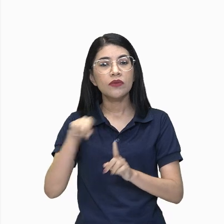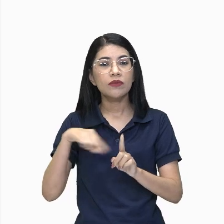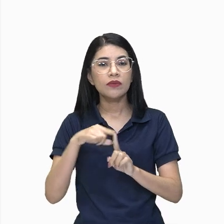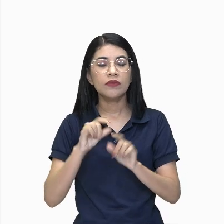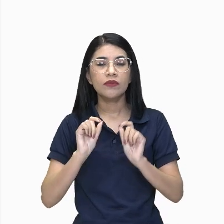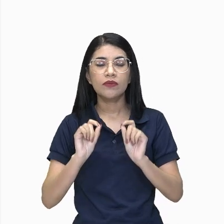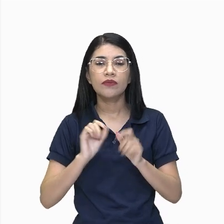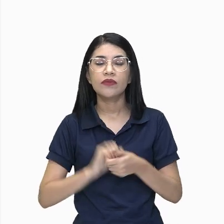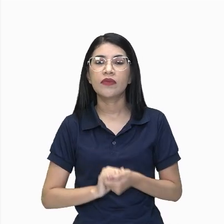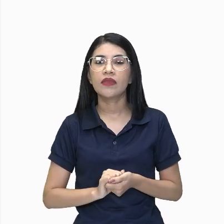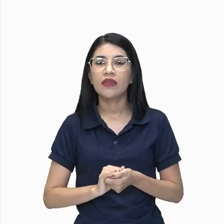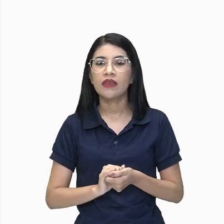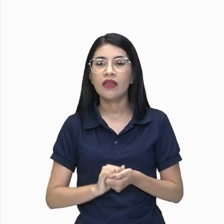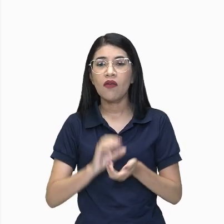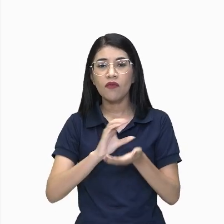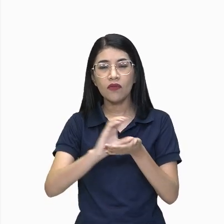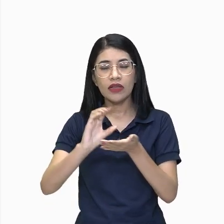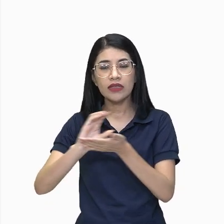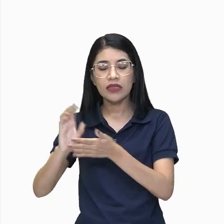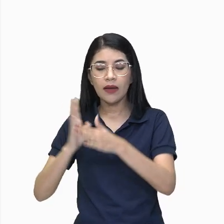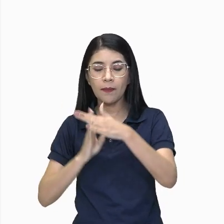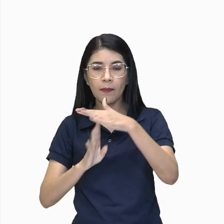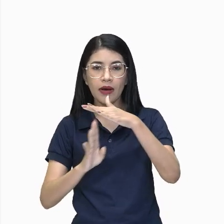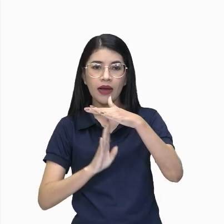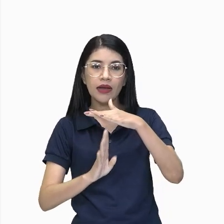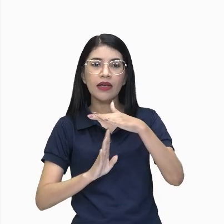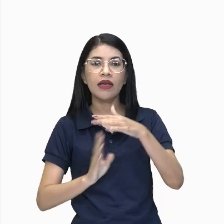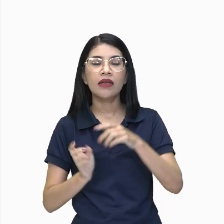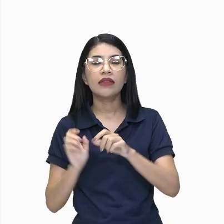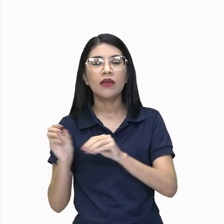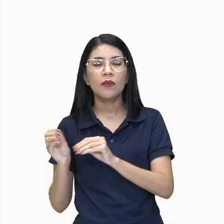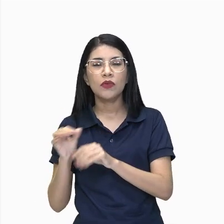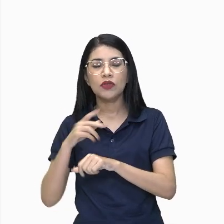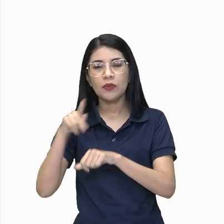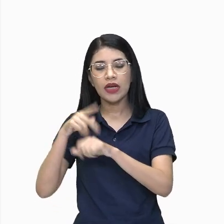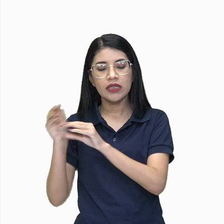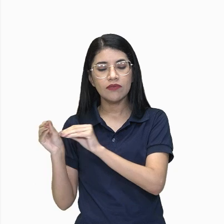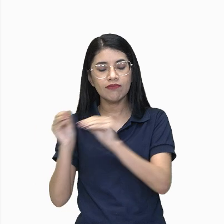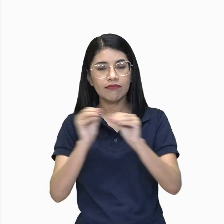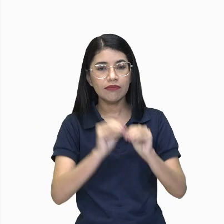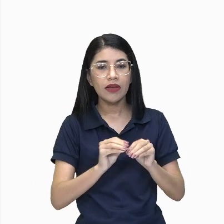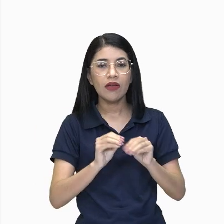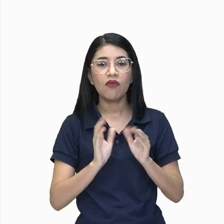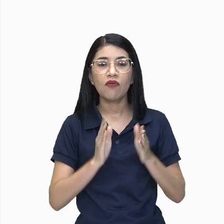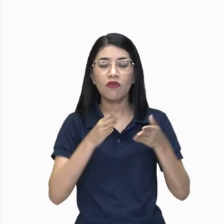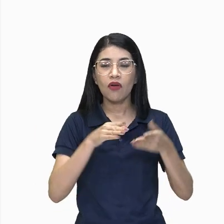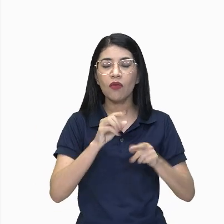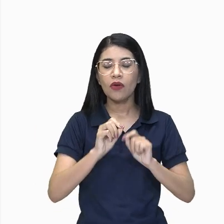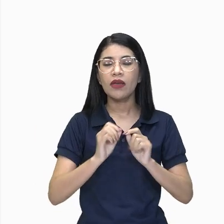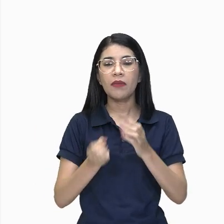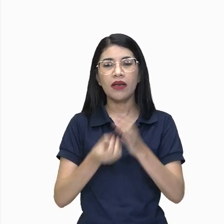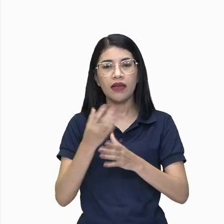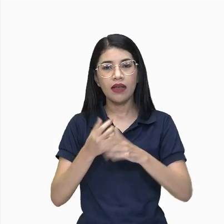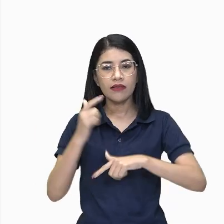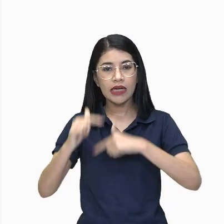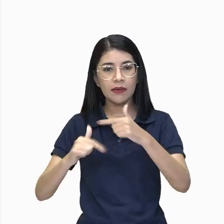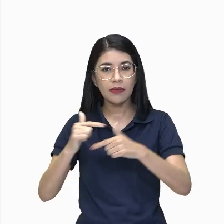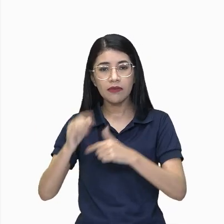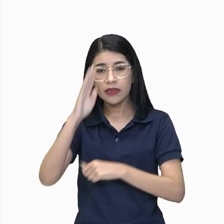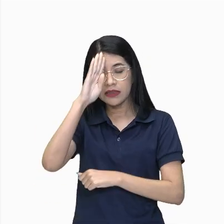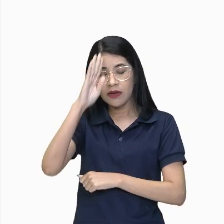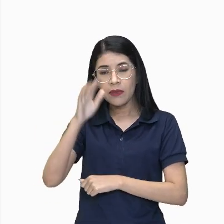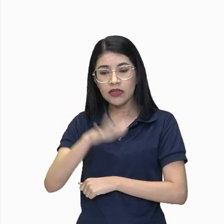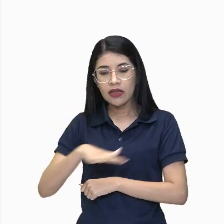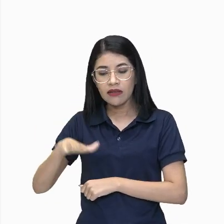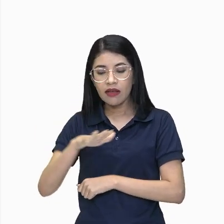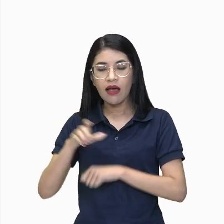o financiamento da imigração estrangeira voltada para a geração de mão de obra, principalmente para as lavouras de